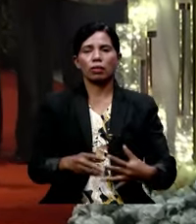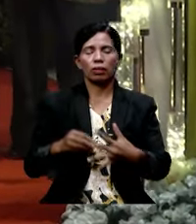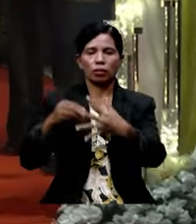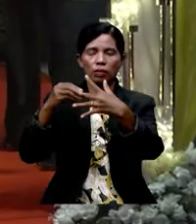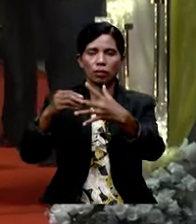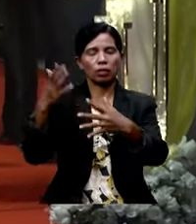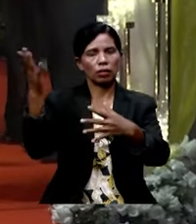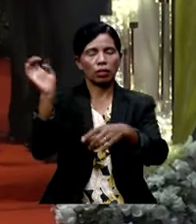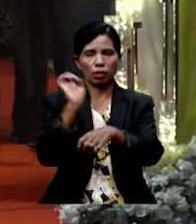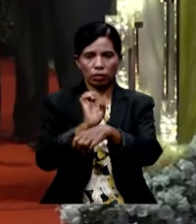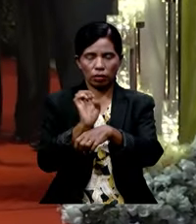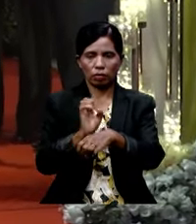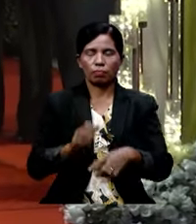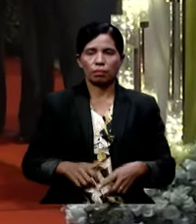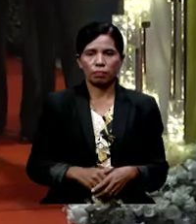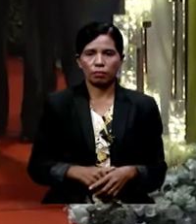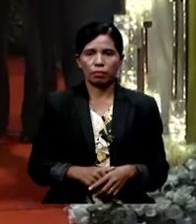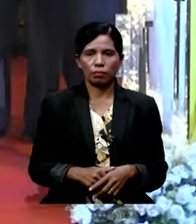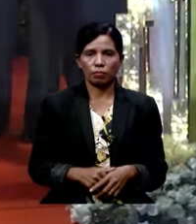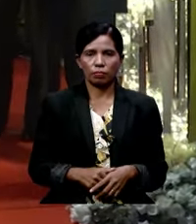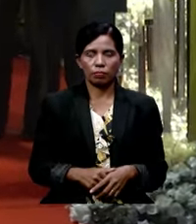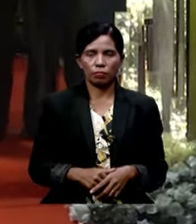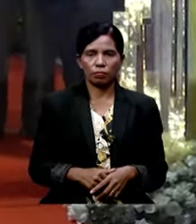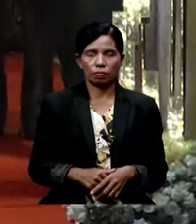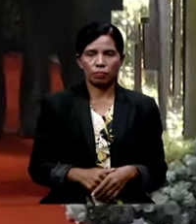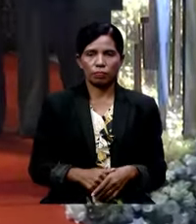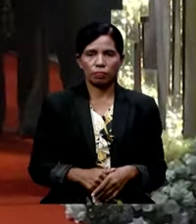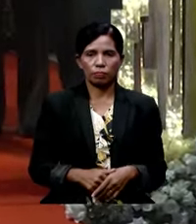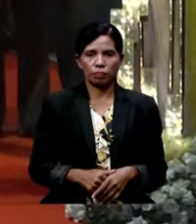e a área educação. Santina de Jesus, Adérito Ximenes, Giamen.